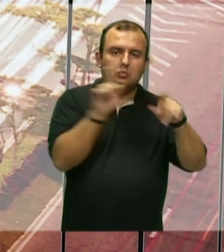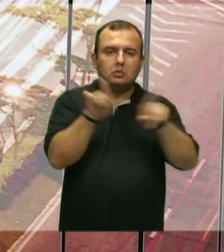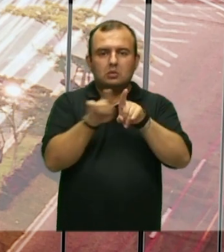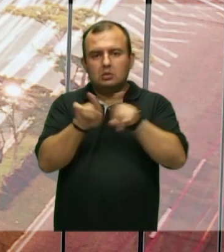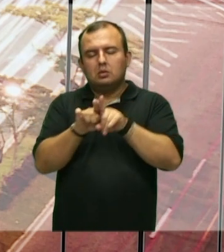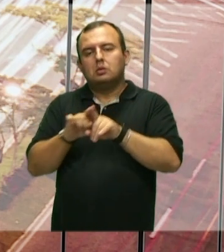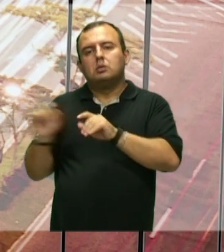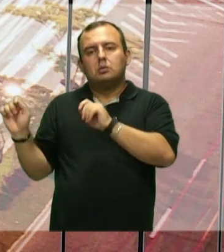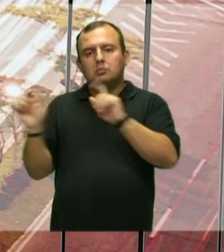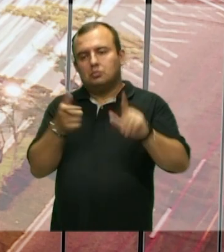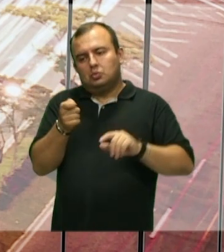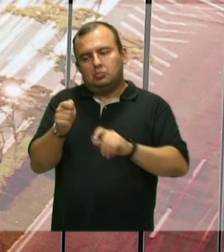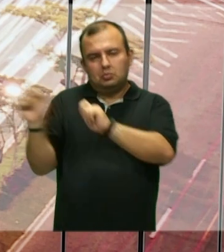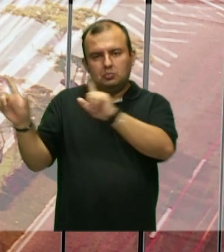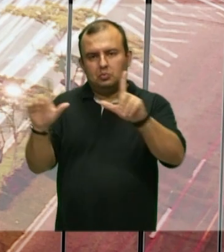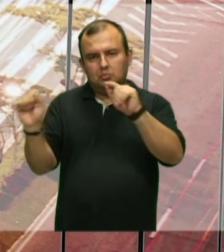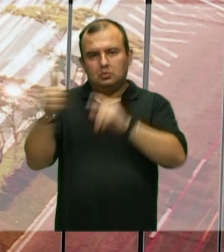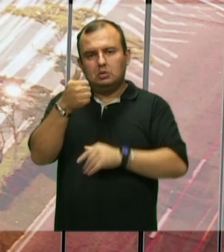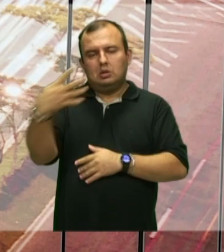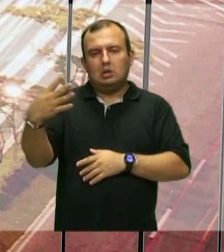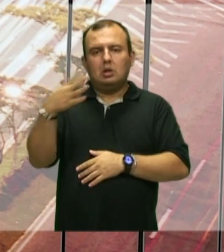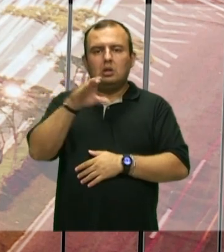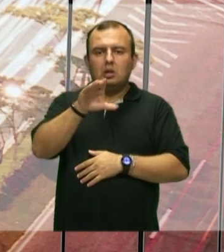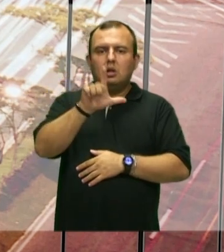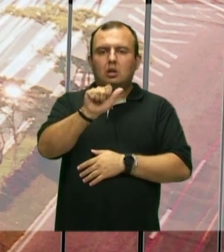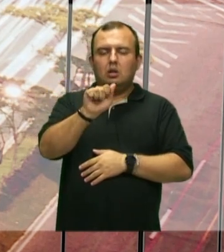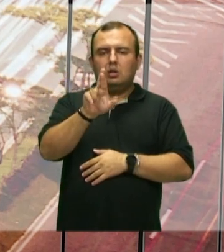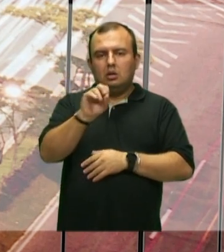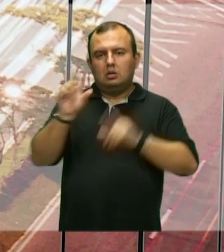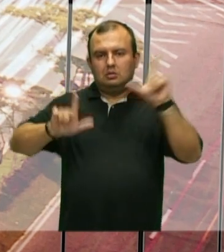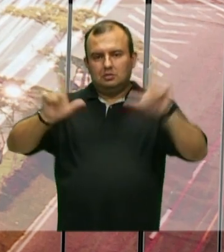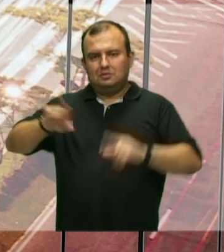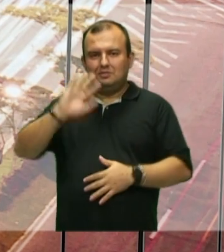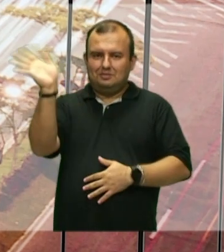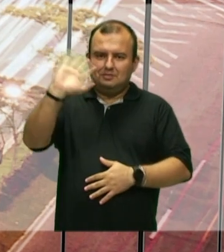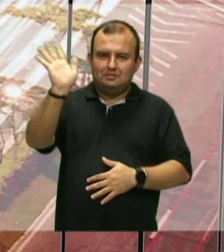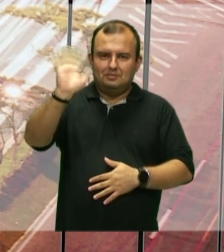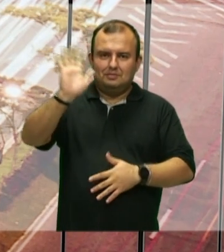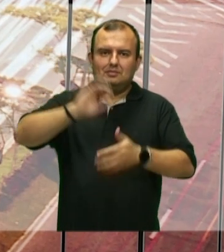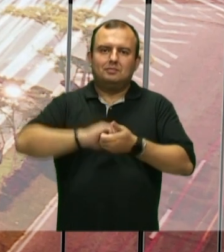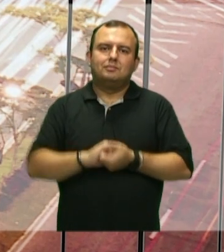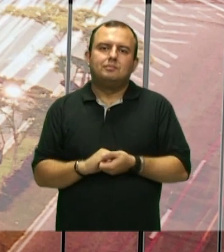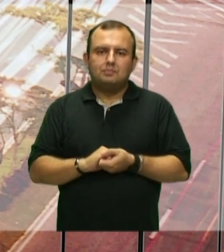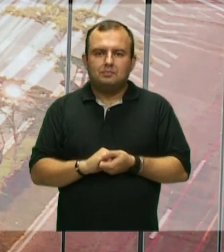e são transmitidas pelo canal 14 da Claro TV. Até a próxima!